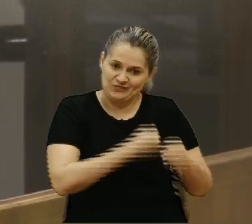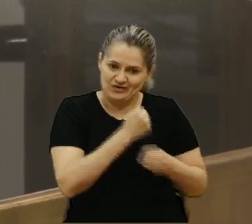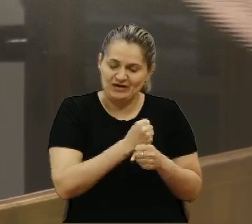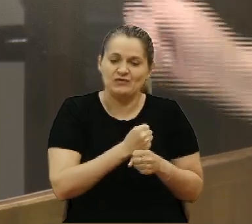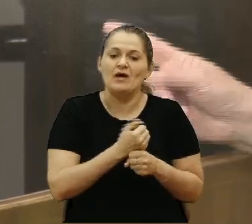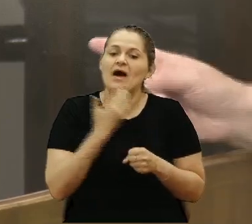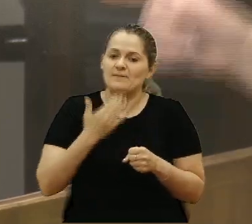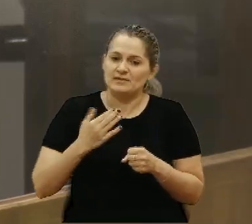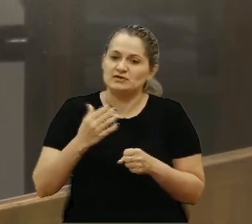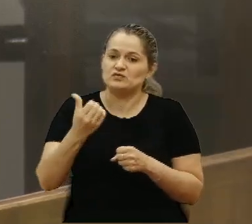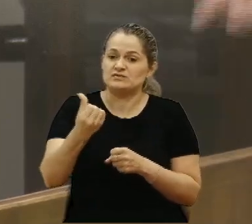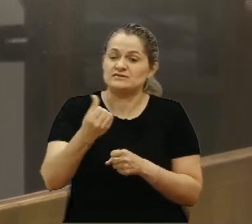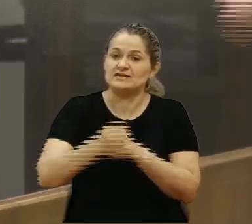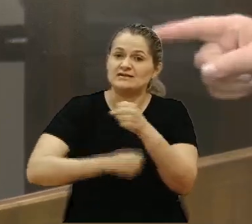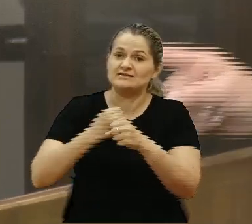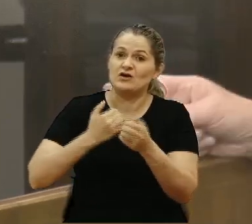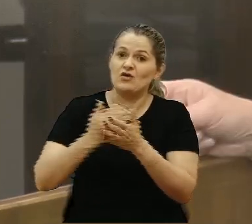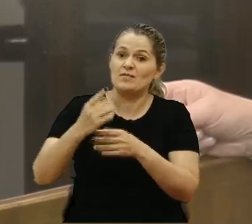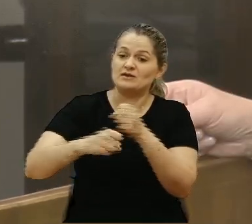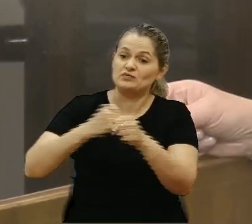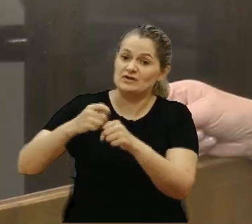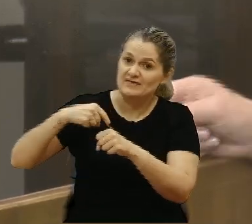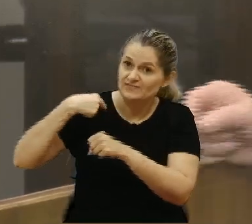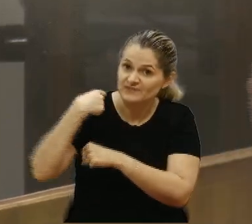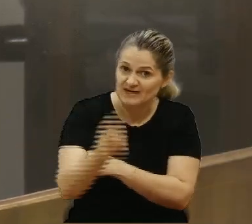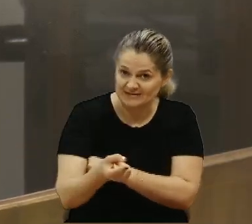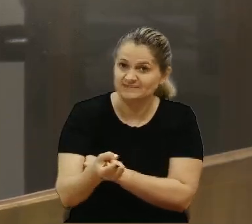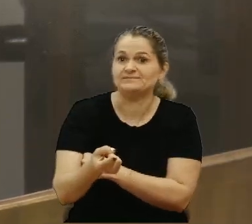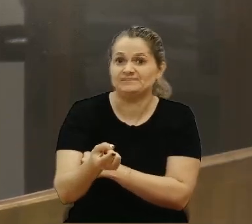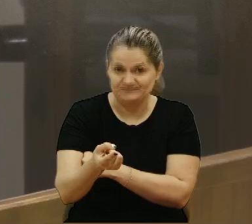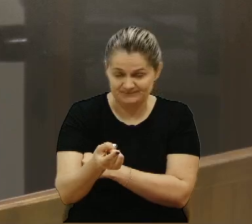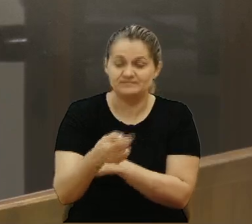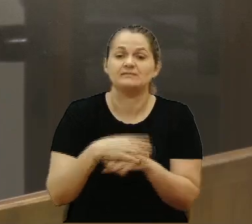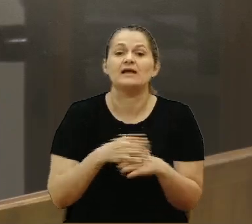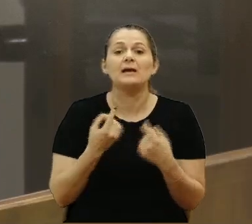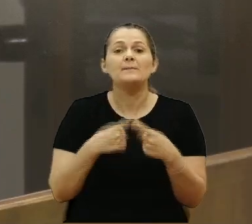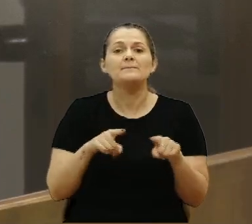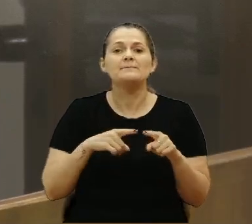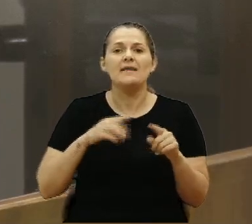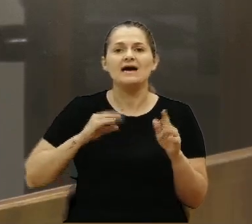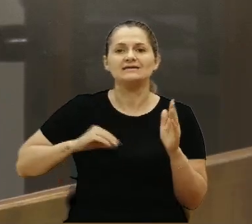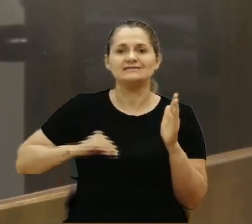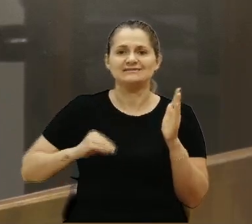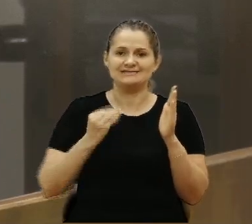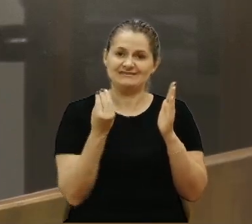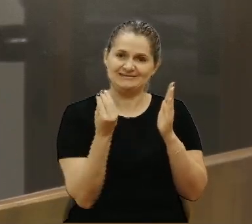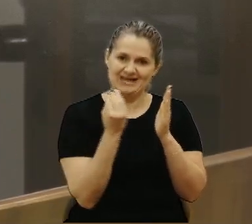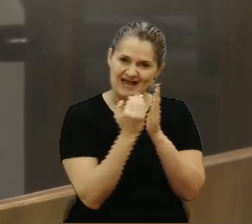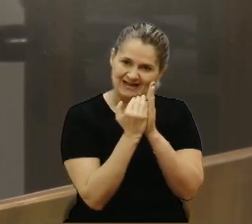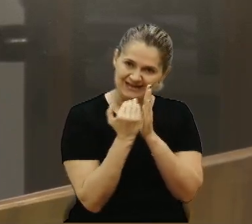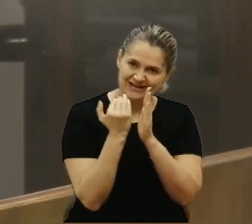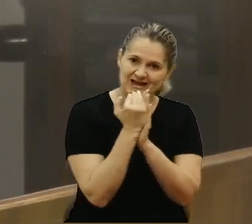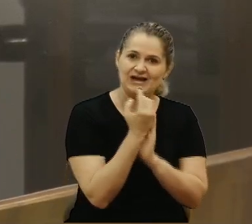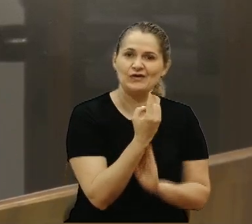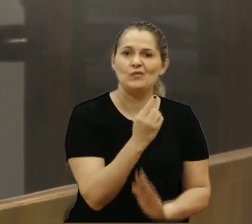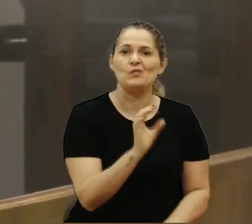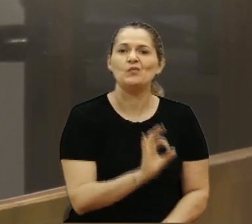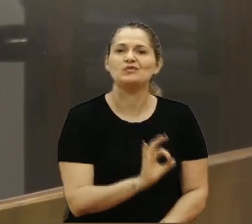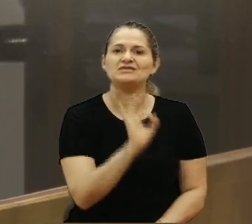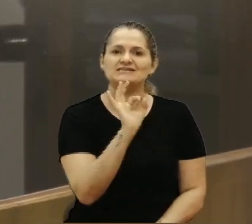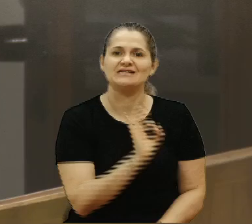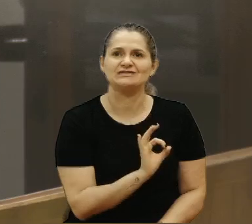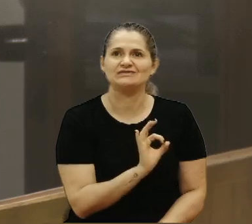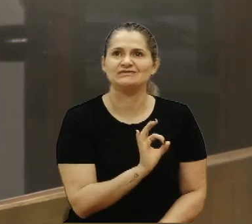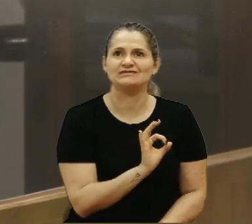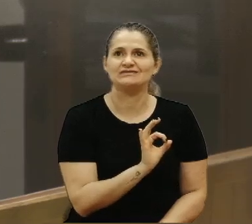estamos fazendo em 6 anos, que começa o ano que vem. Só que o reajuste proposto para nós é de 1%.